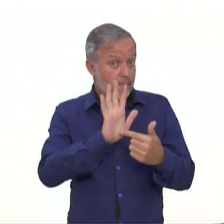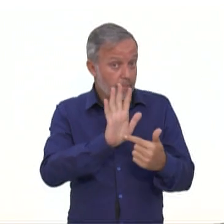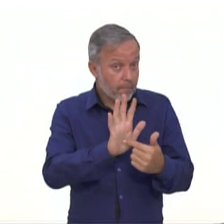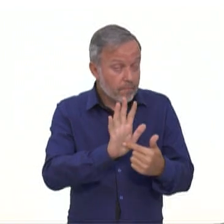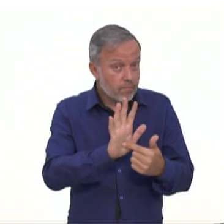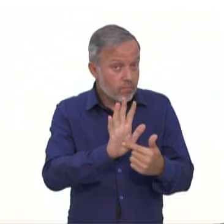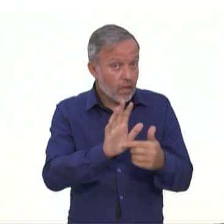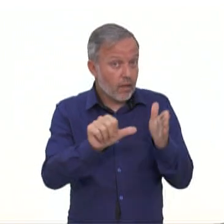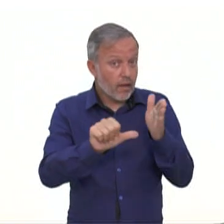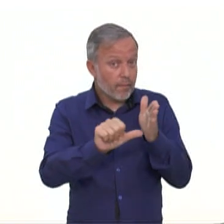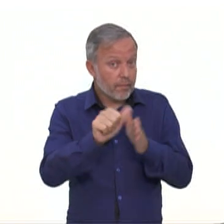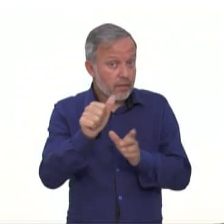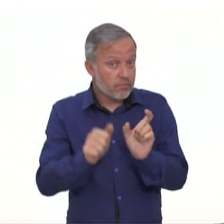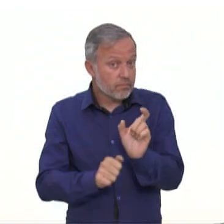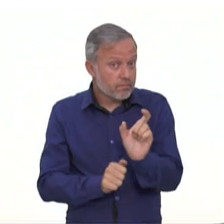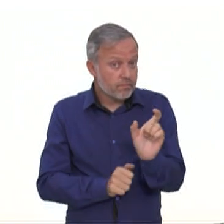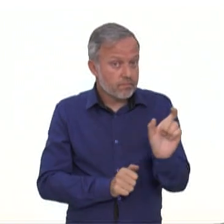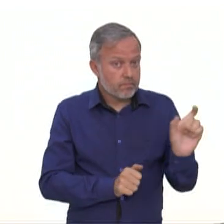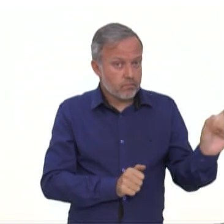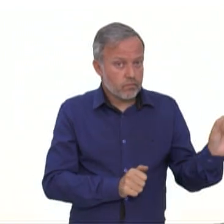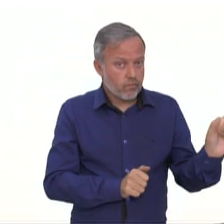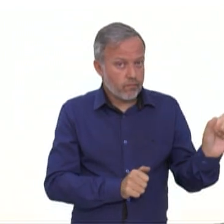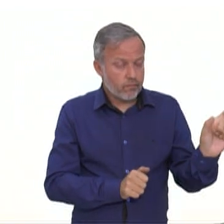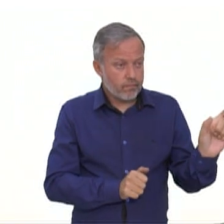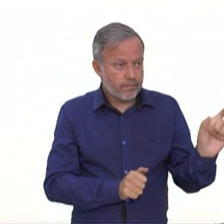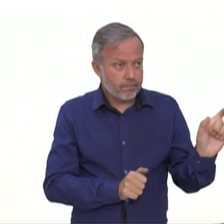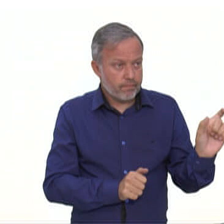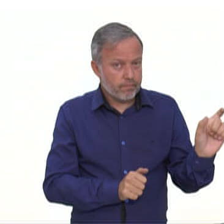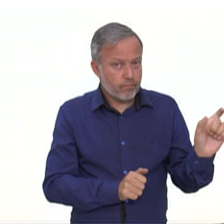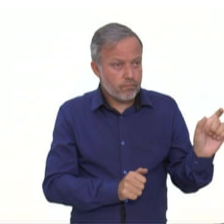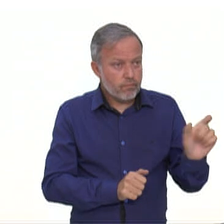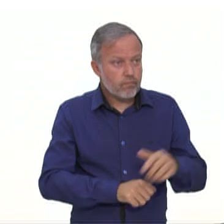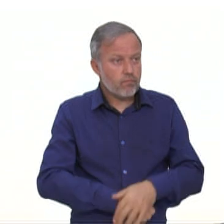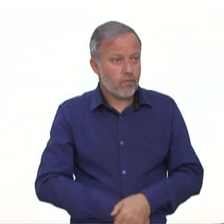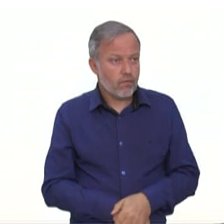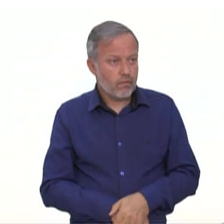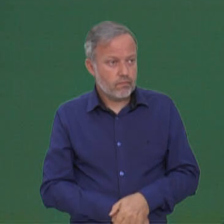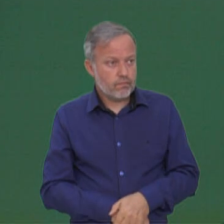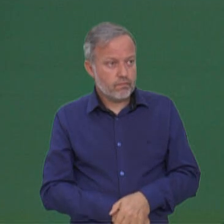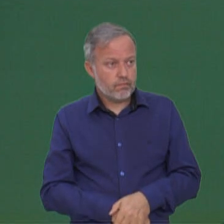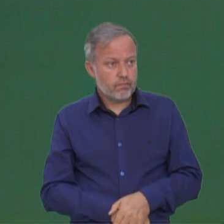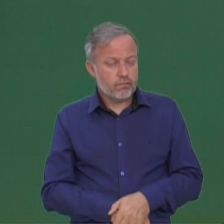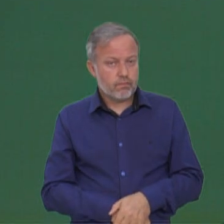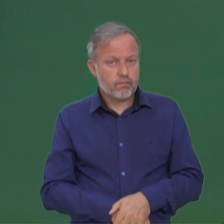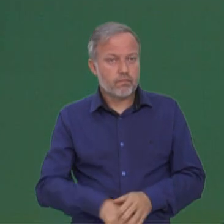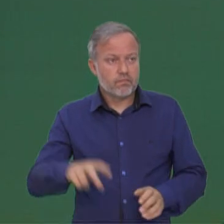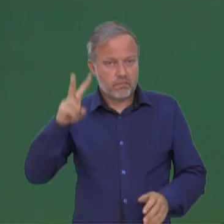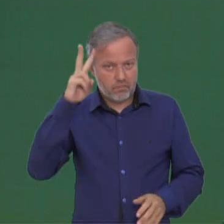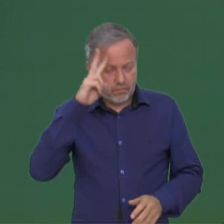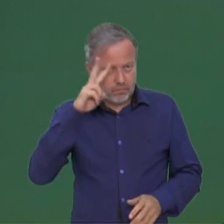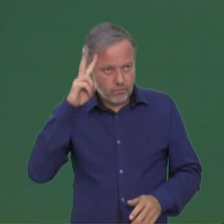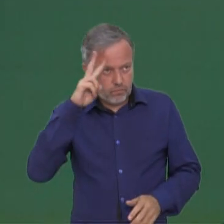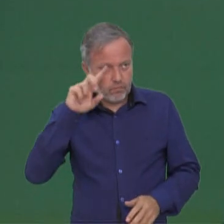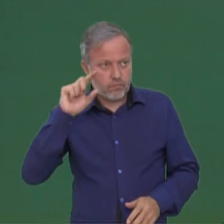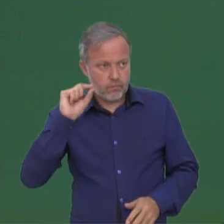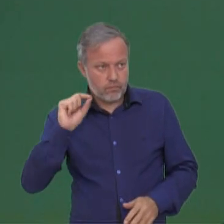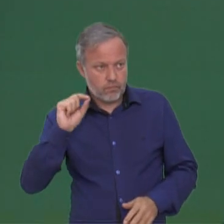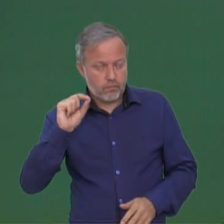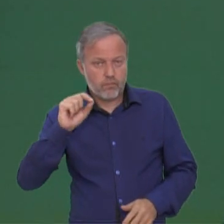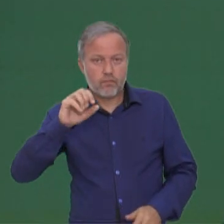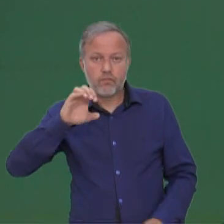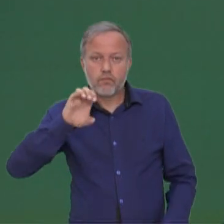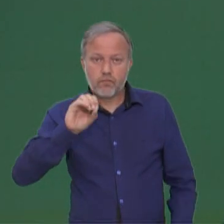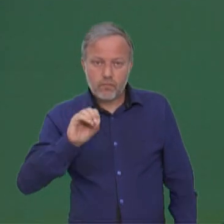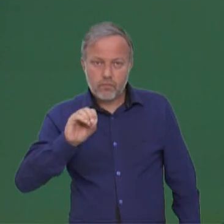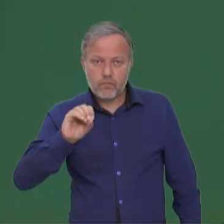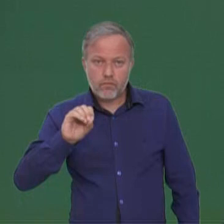então. Então, o sujeito na primeira oração. Lembre-se de que na